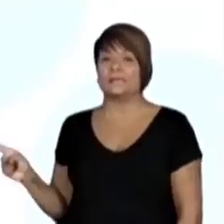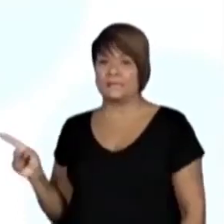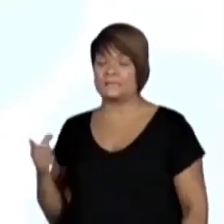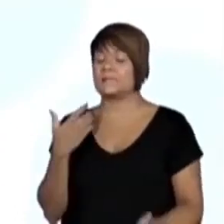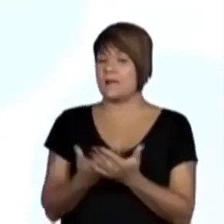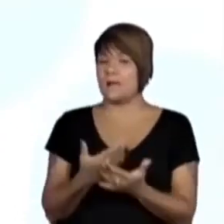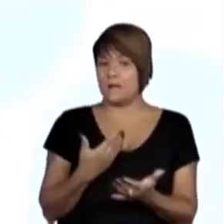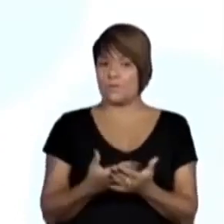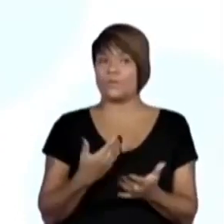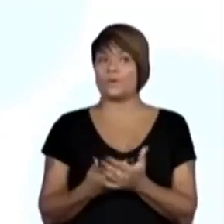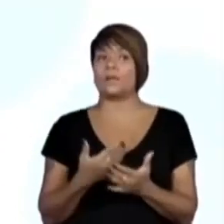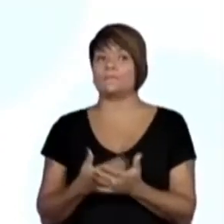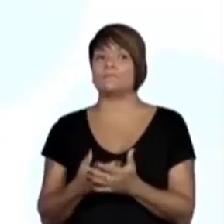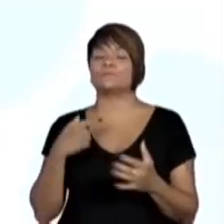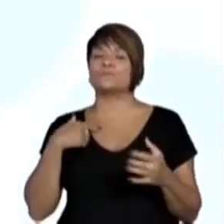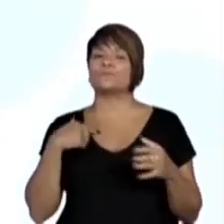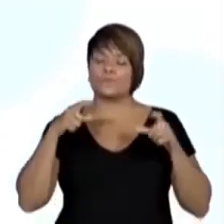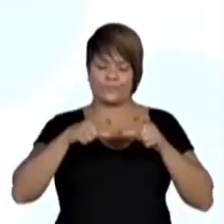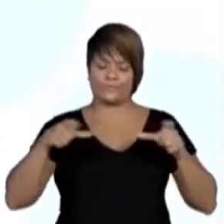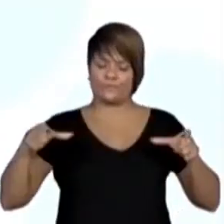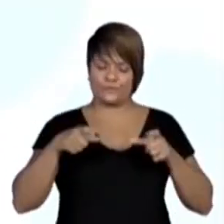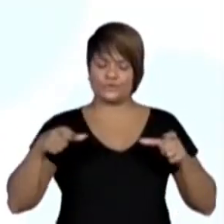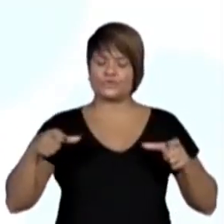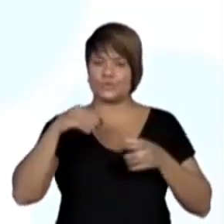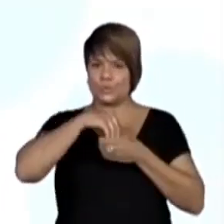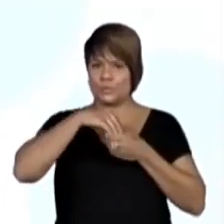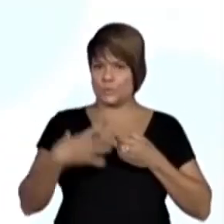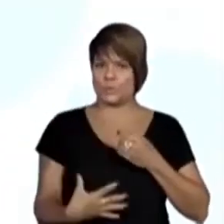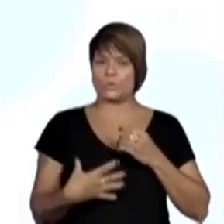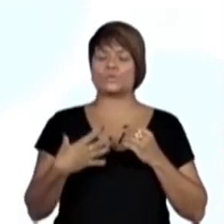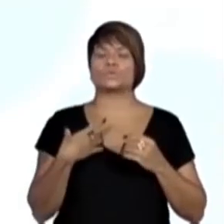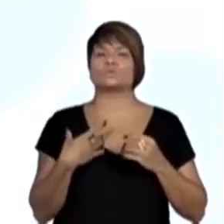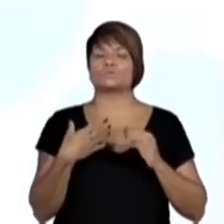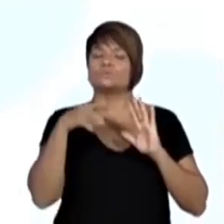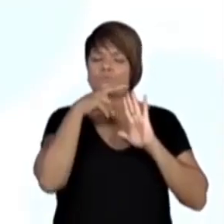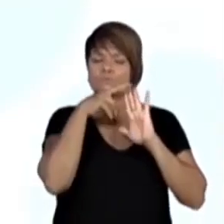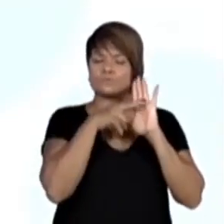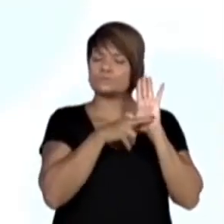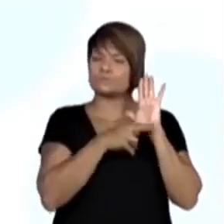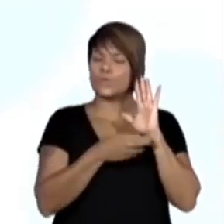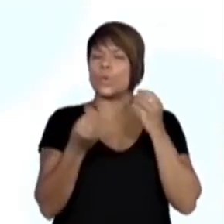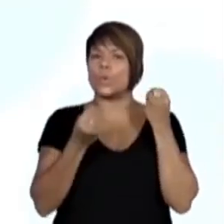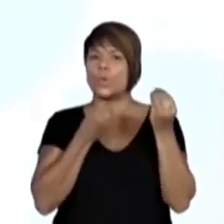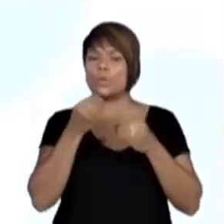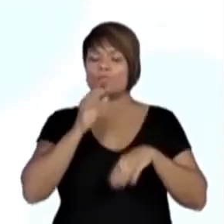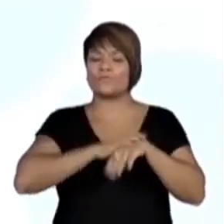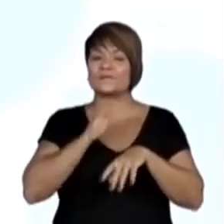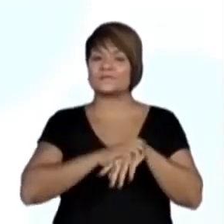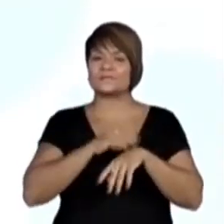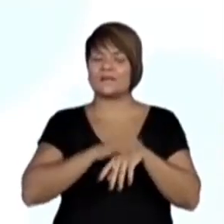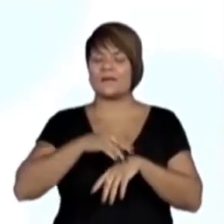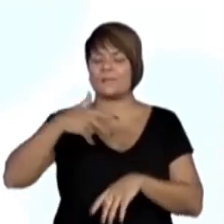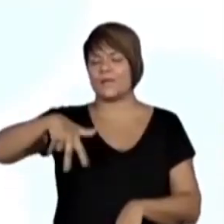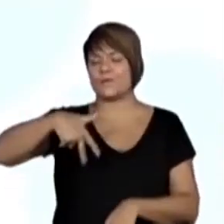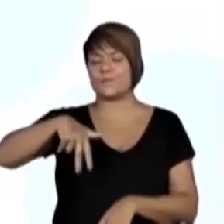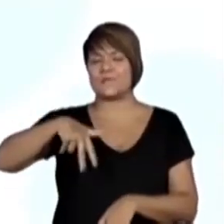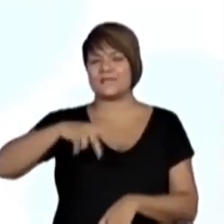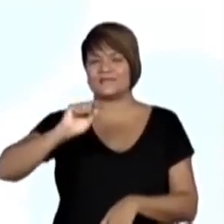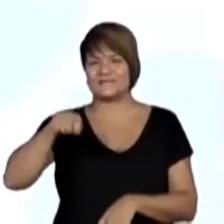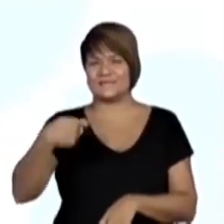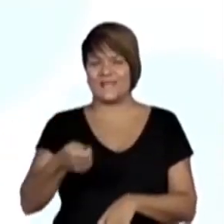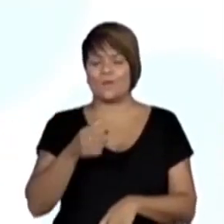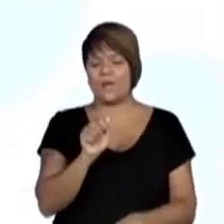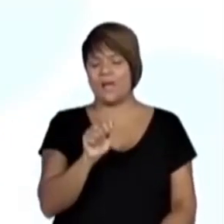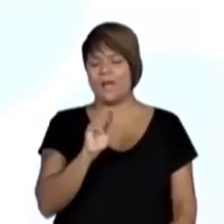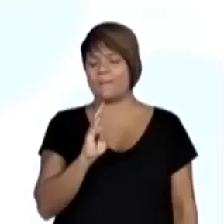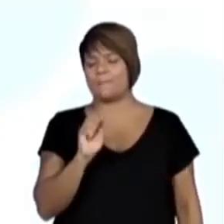ler uma ficha de conteúdo de instruções sobre como confeccionar a boneca Abayomi. Olha